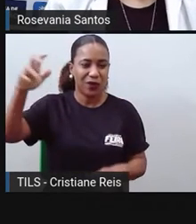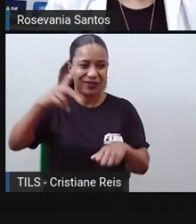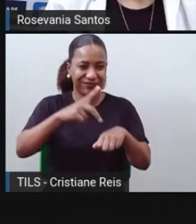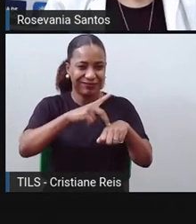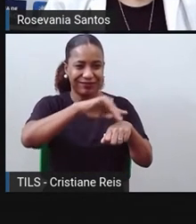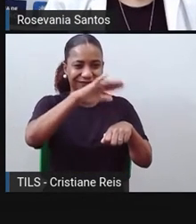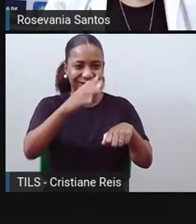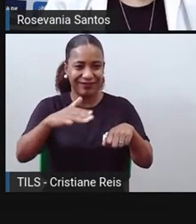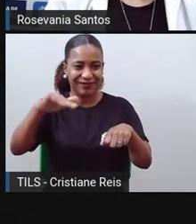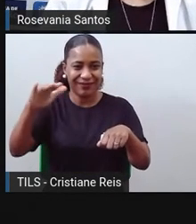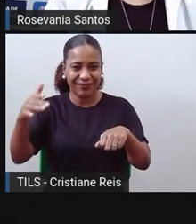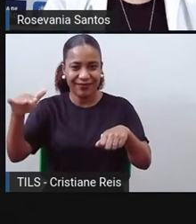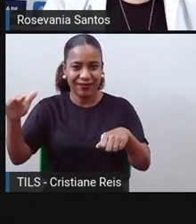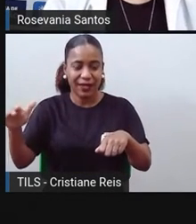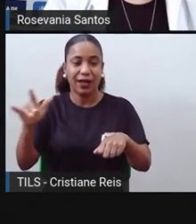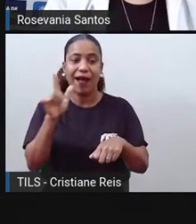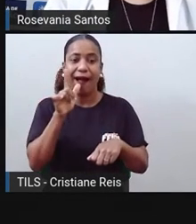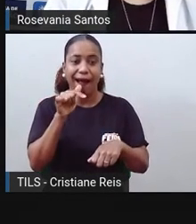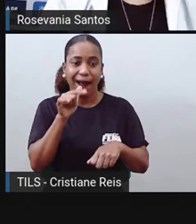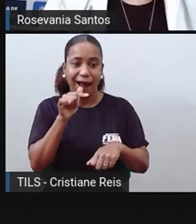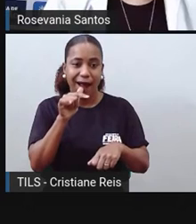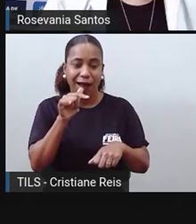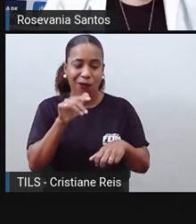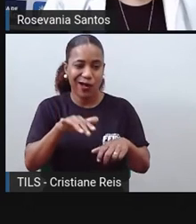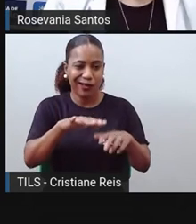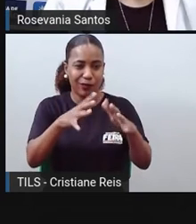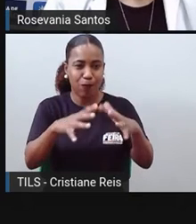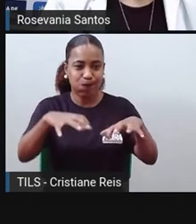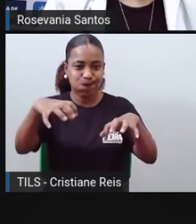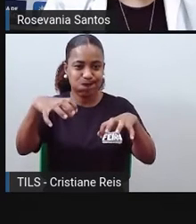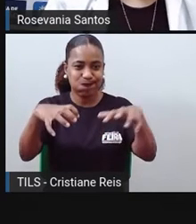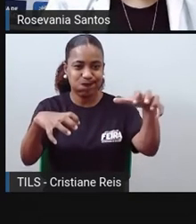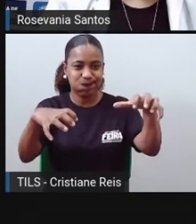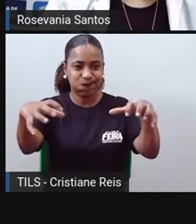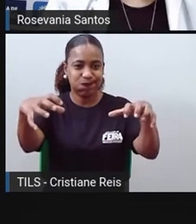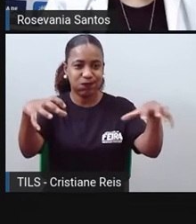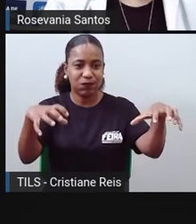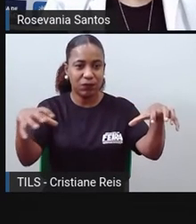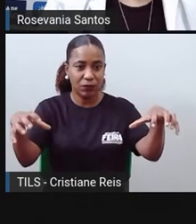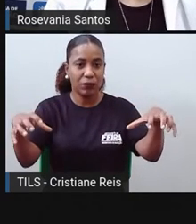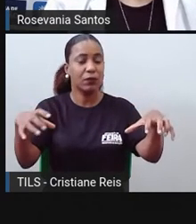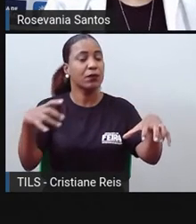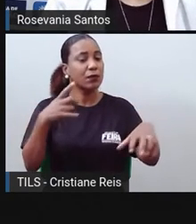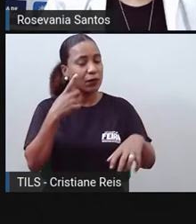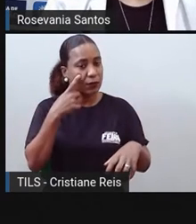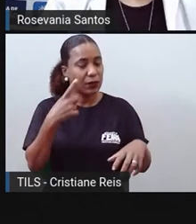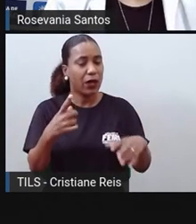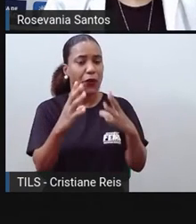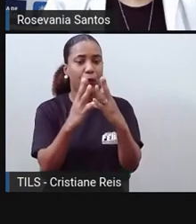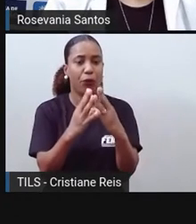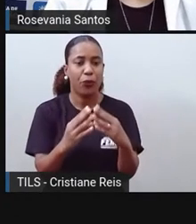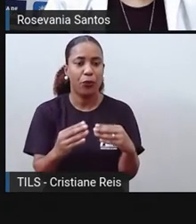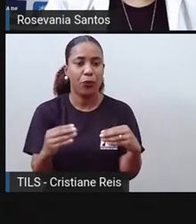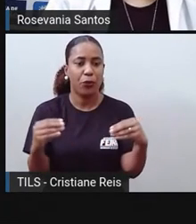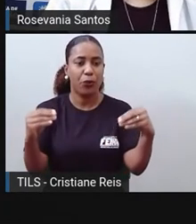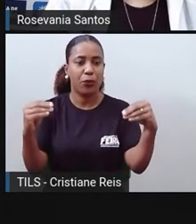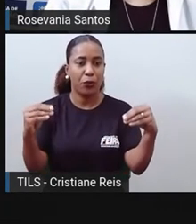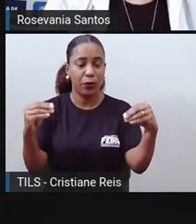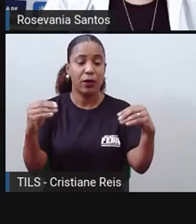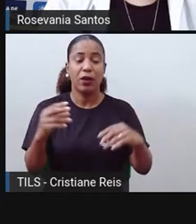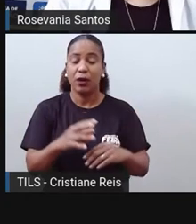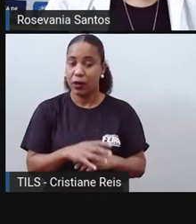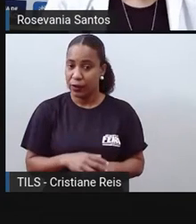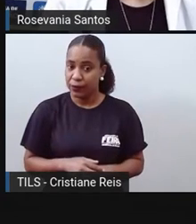água congelada, que a gente está vendo que o aquecimento global, né, segundo a maioria dos cientistas, acredita que é o